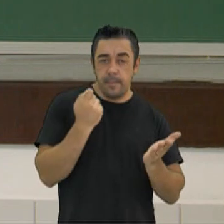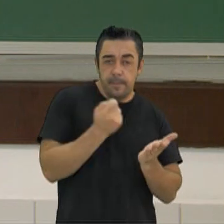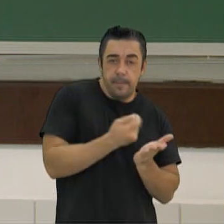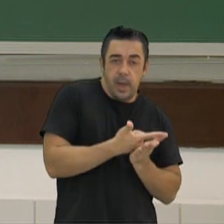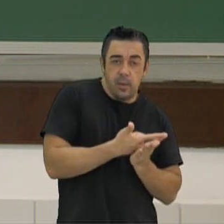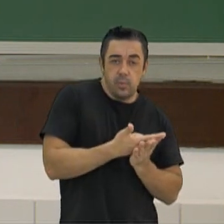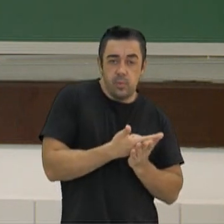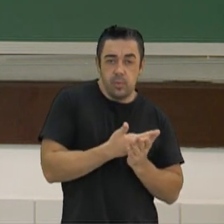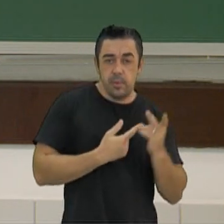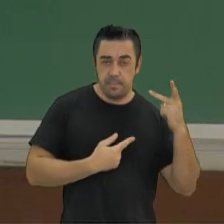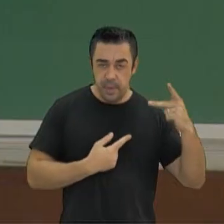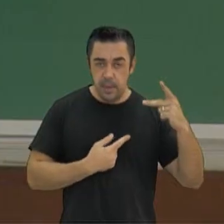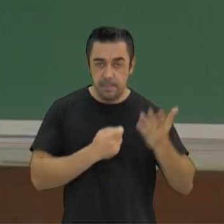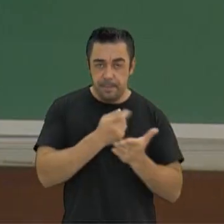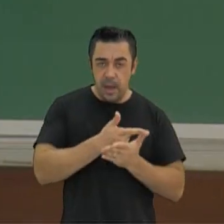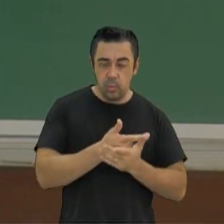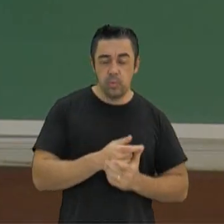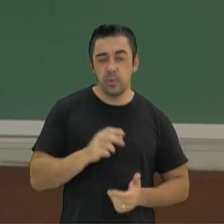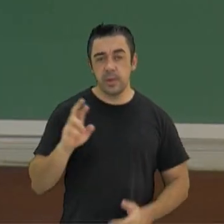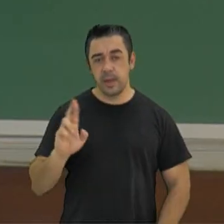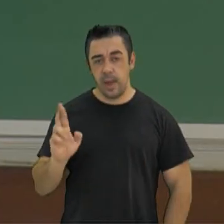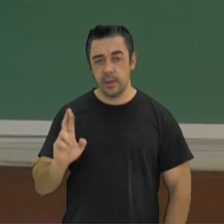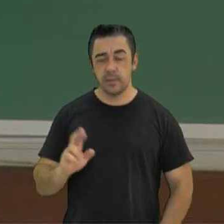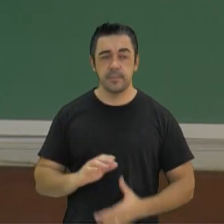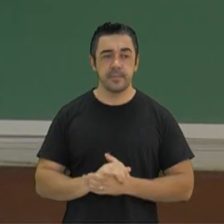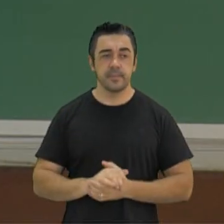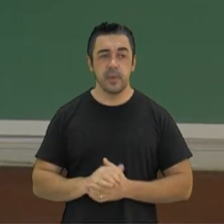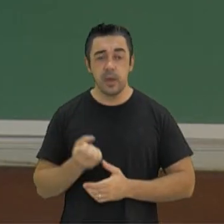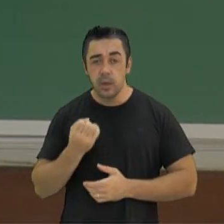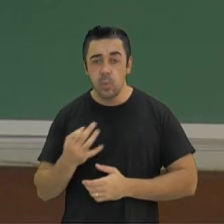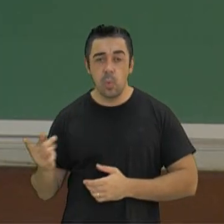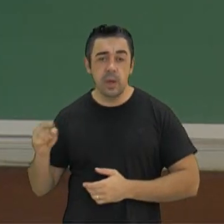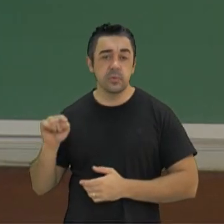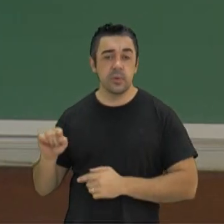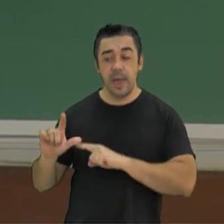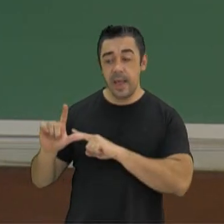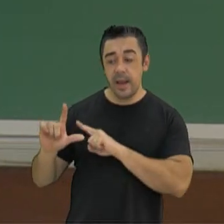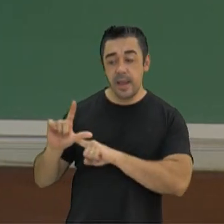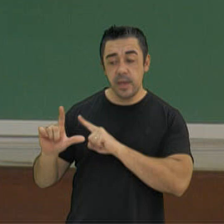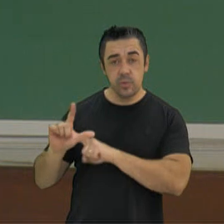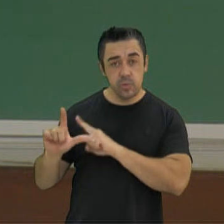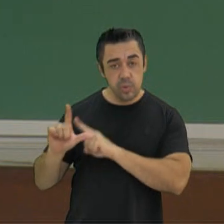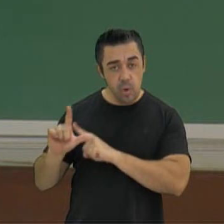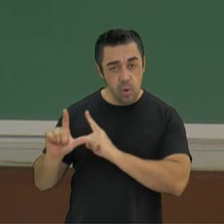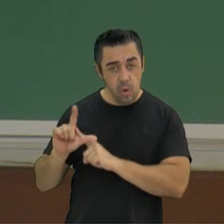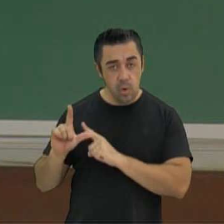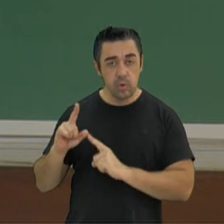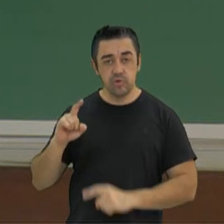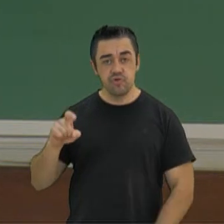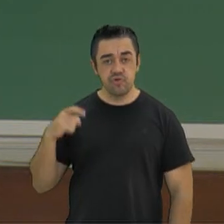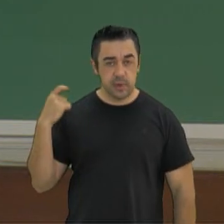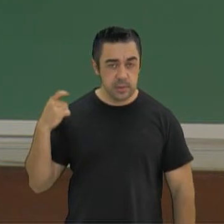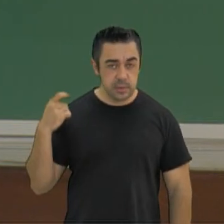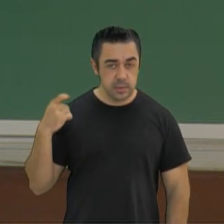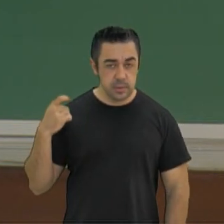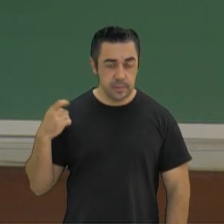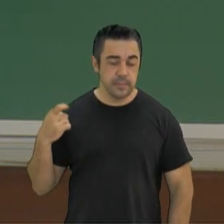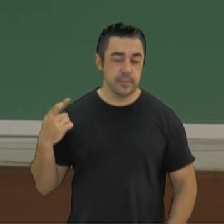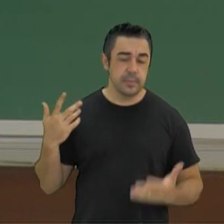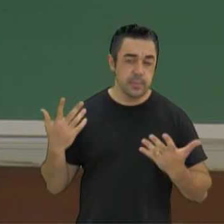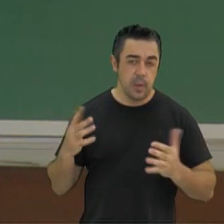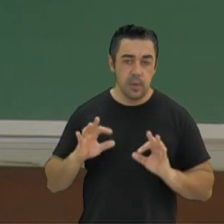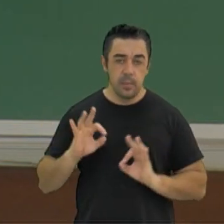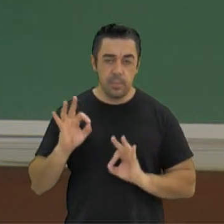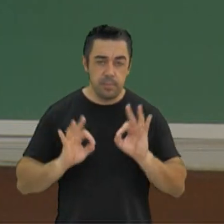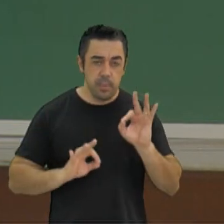de P, tá? Isso é em reais, em função da quantidade de litros abastecida X. Para eu montar essa